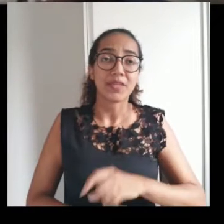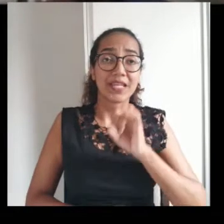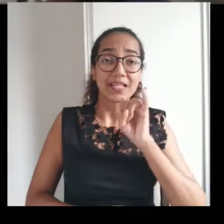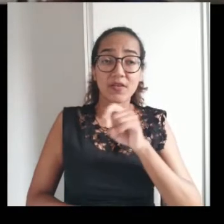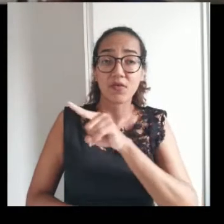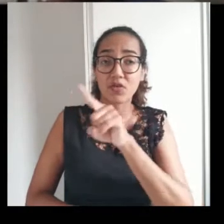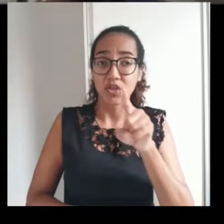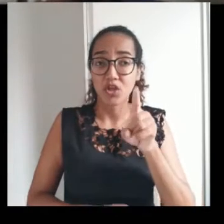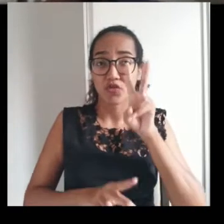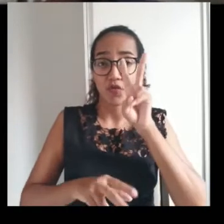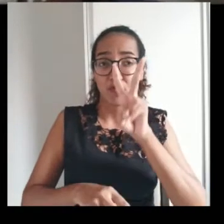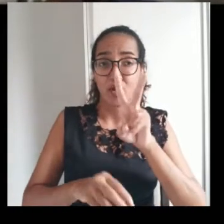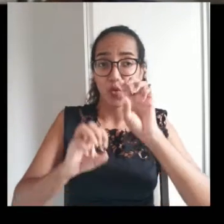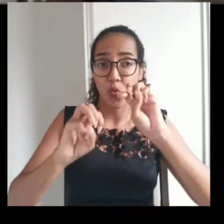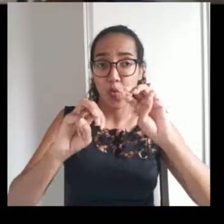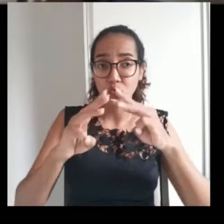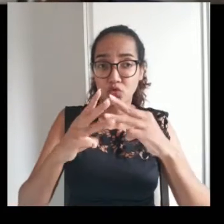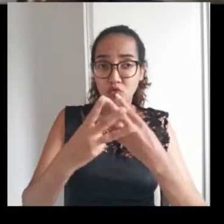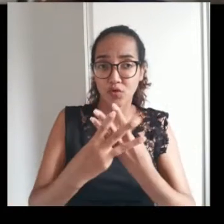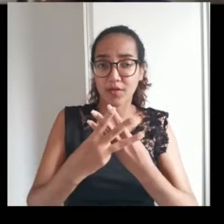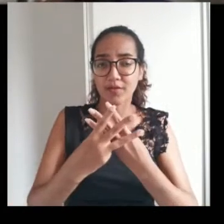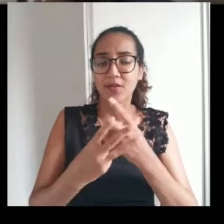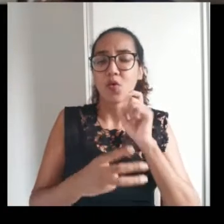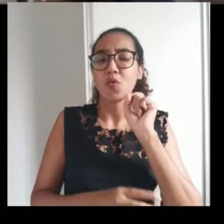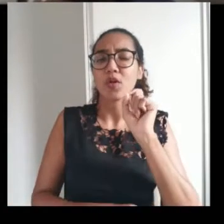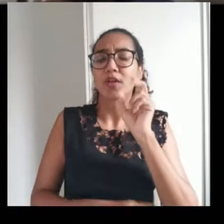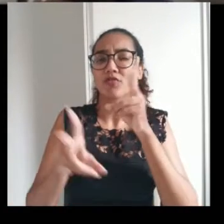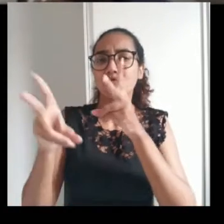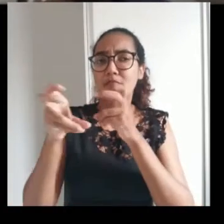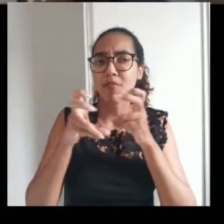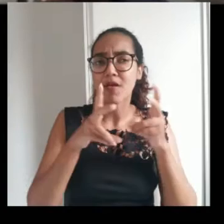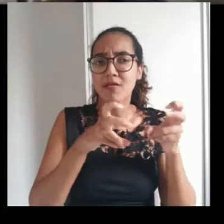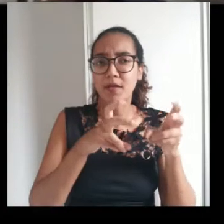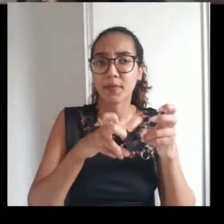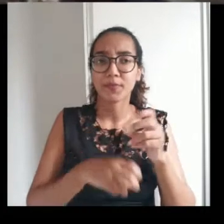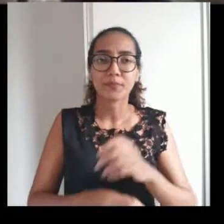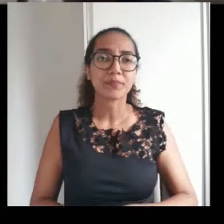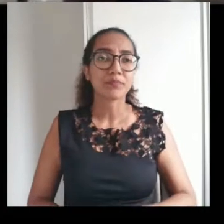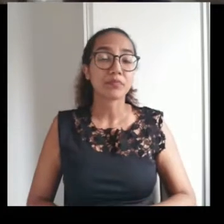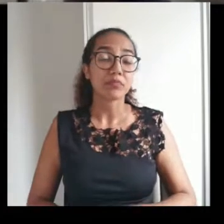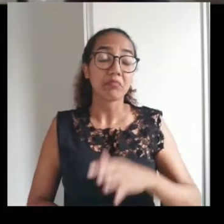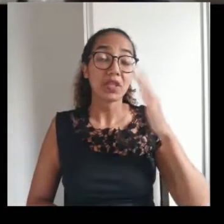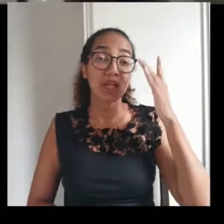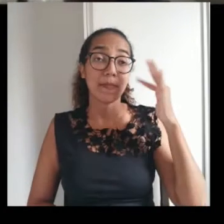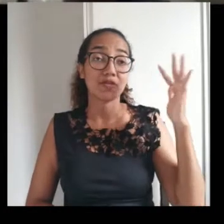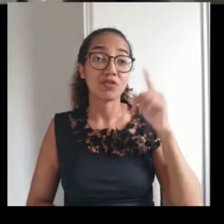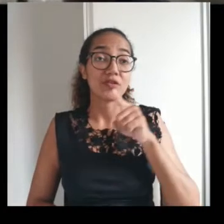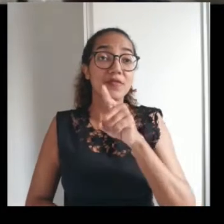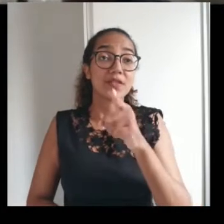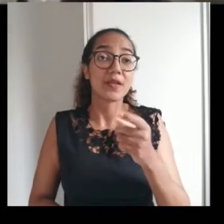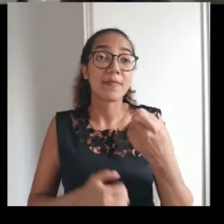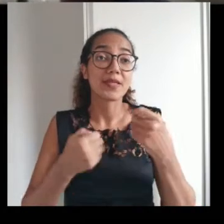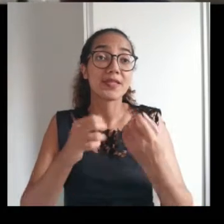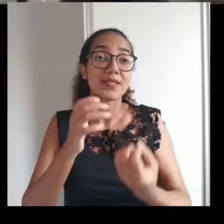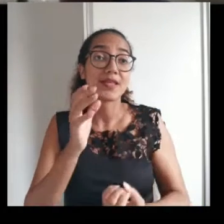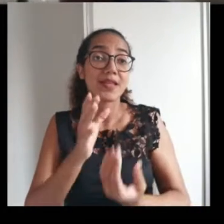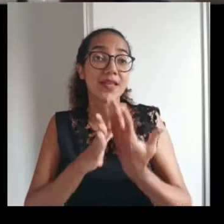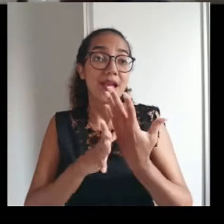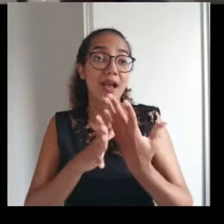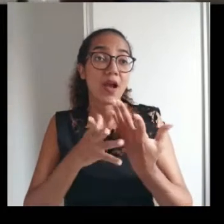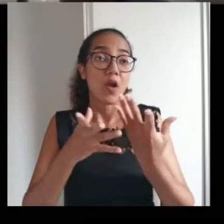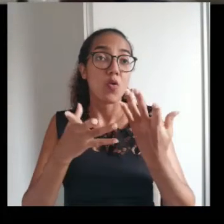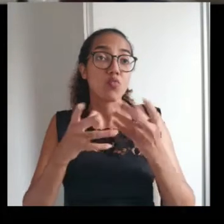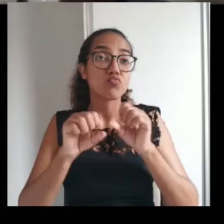nos slides, né? A gente montou aí um cenário. Imagine que você precisa criar uma entidade que vai manipular todas